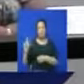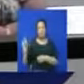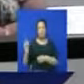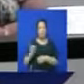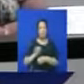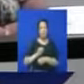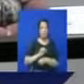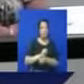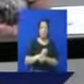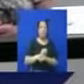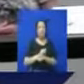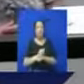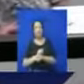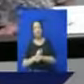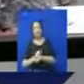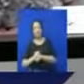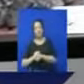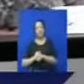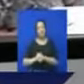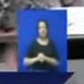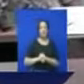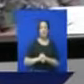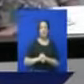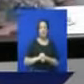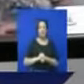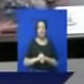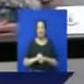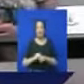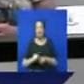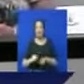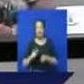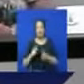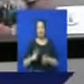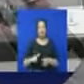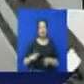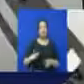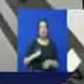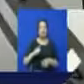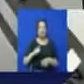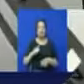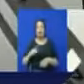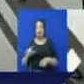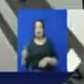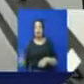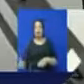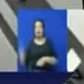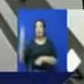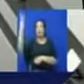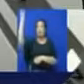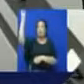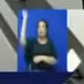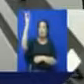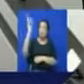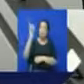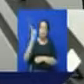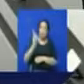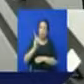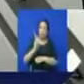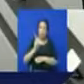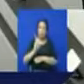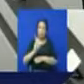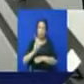ao oeste. Vai haver um avivamento. Vai haver